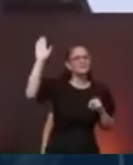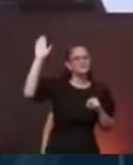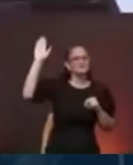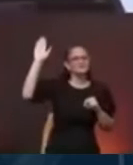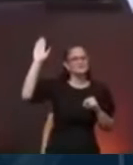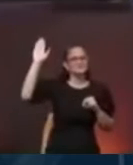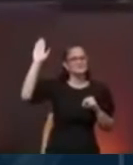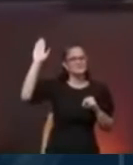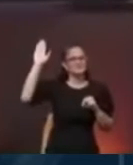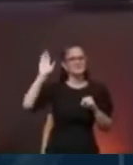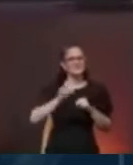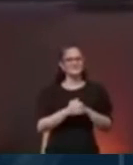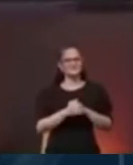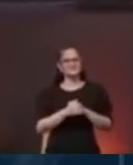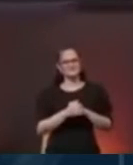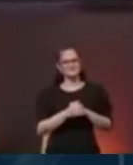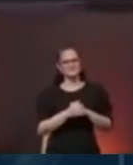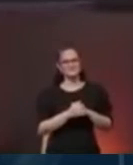Namorou a cabrita na fazenda?